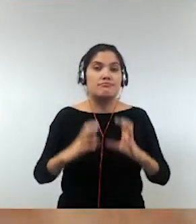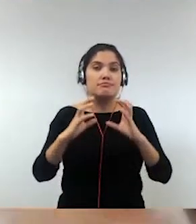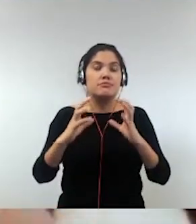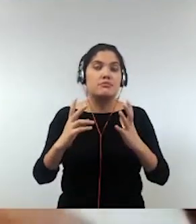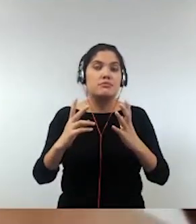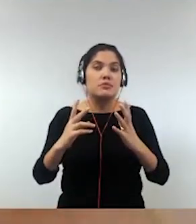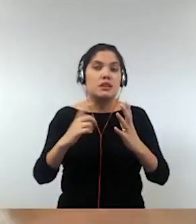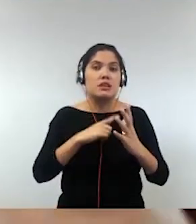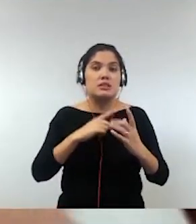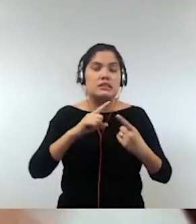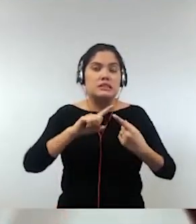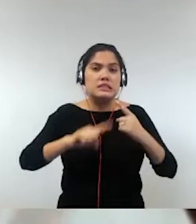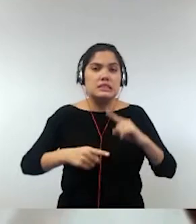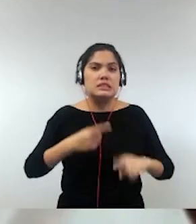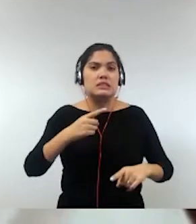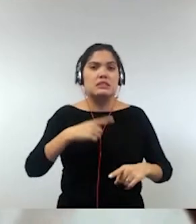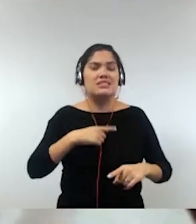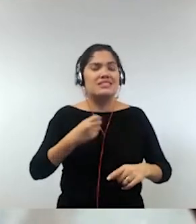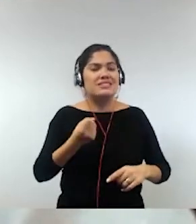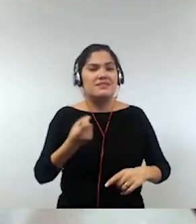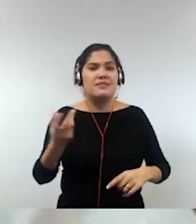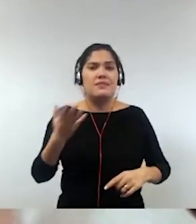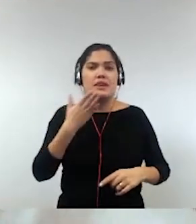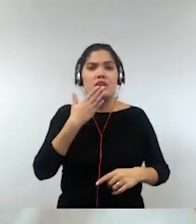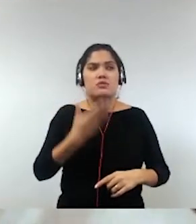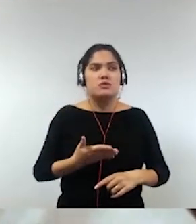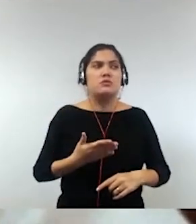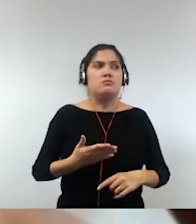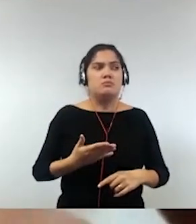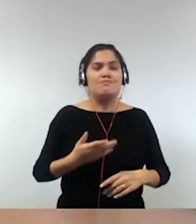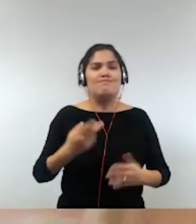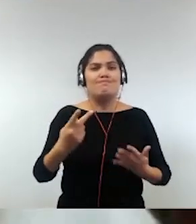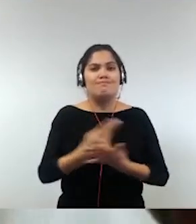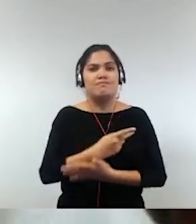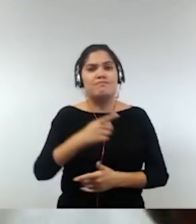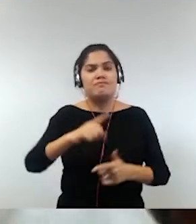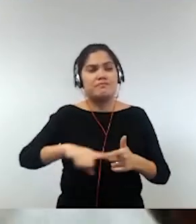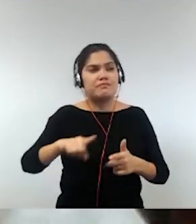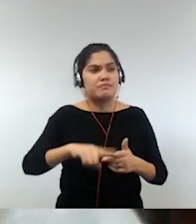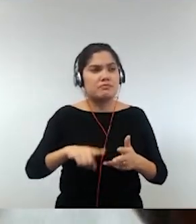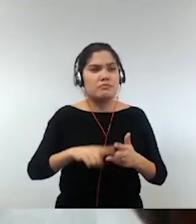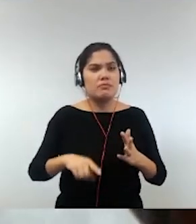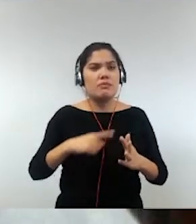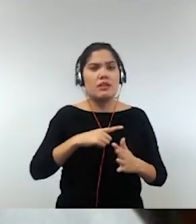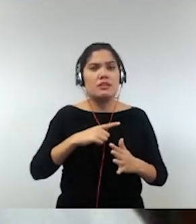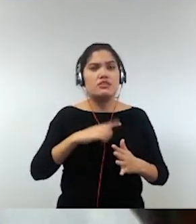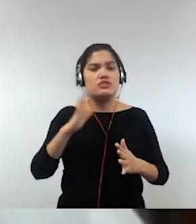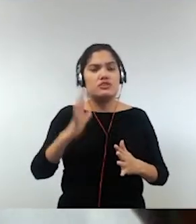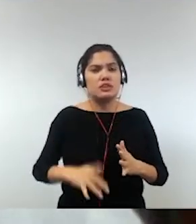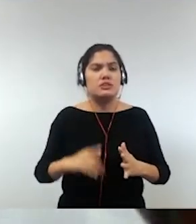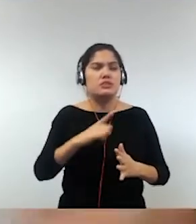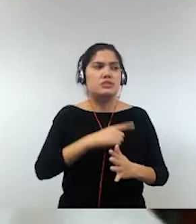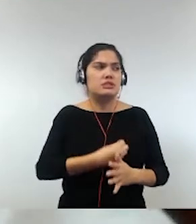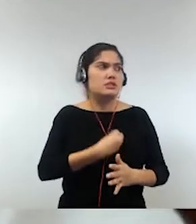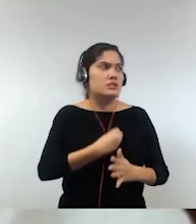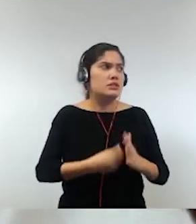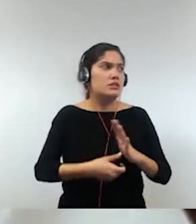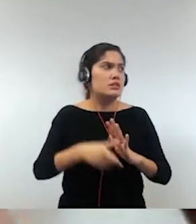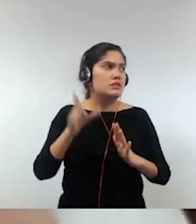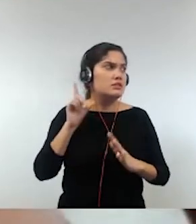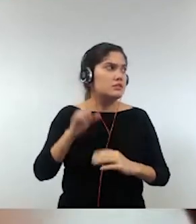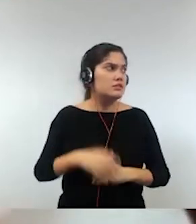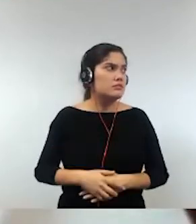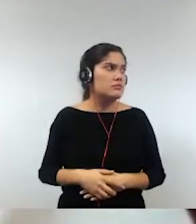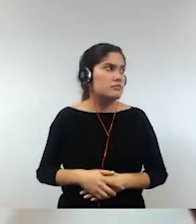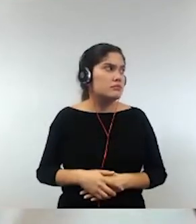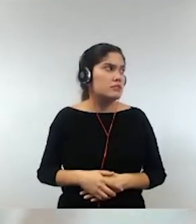de todos os tipos, de toda a natureza, inclusive acirrando aquelas controvérsias que já existiam.